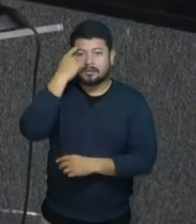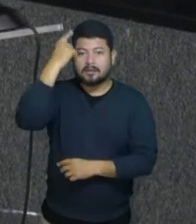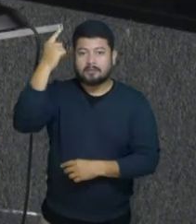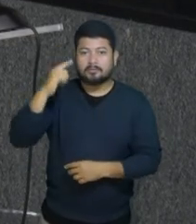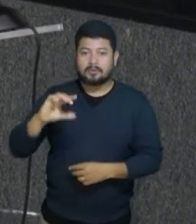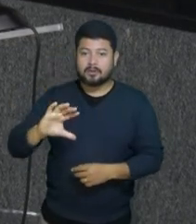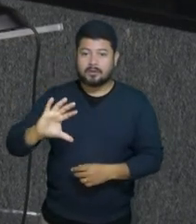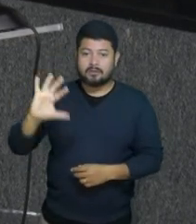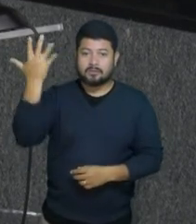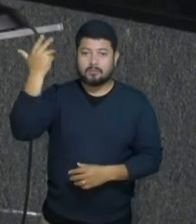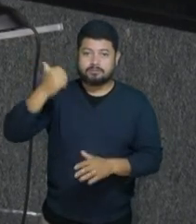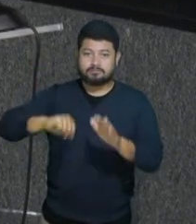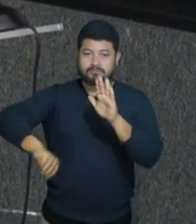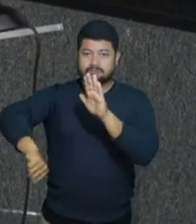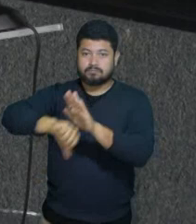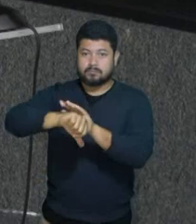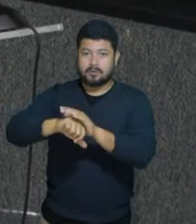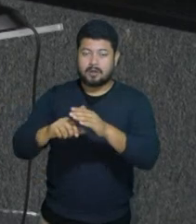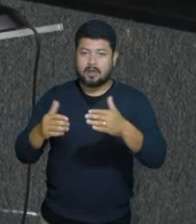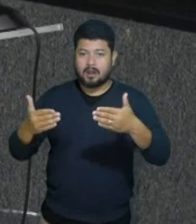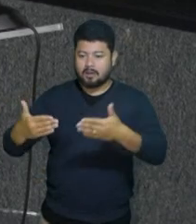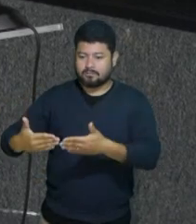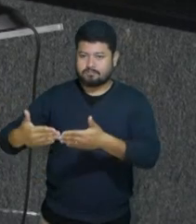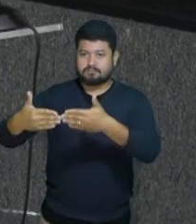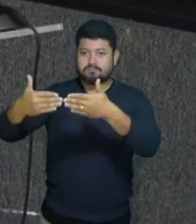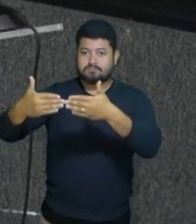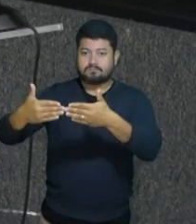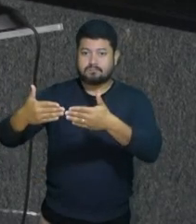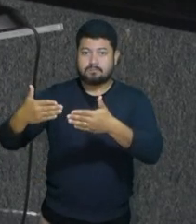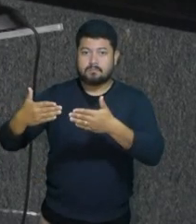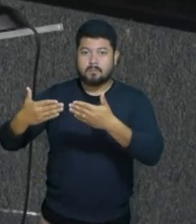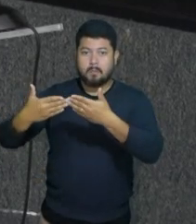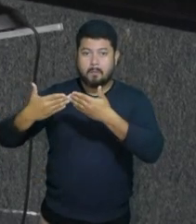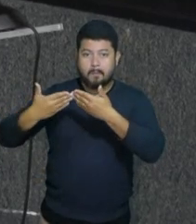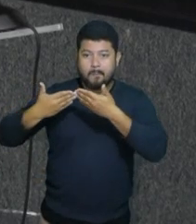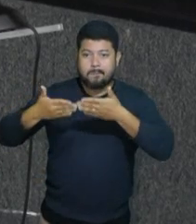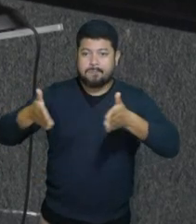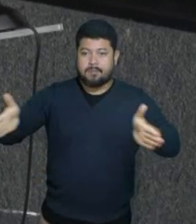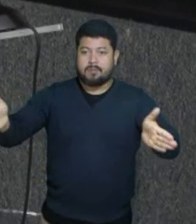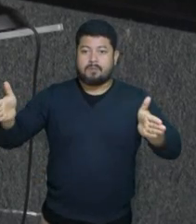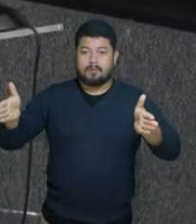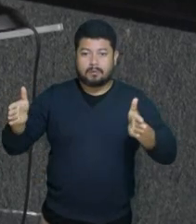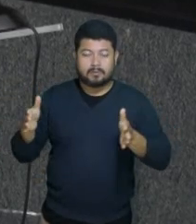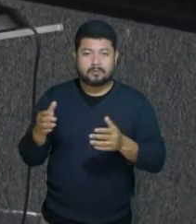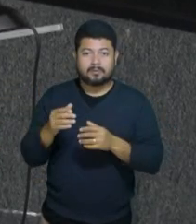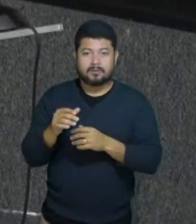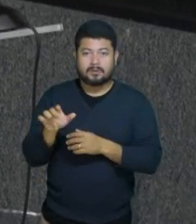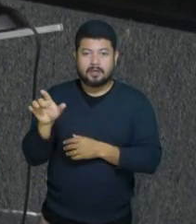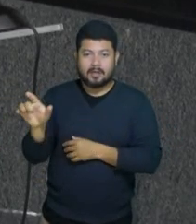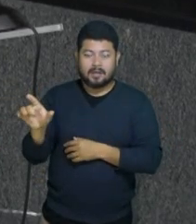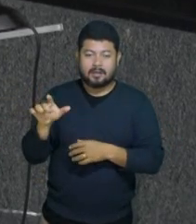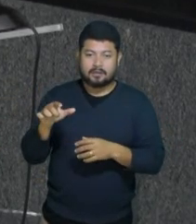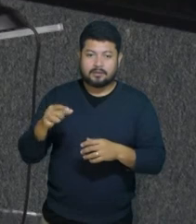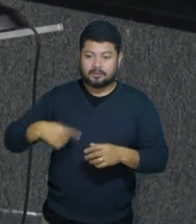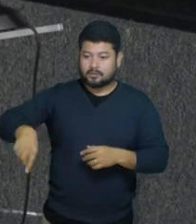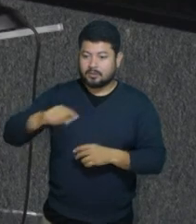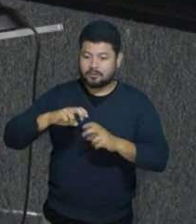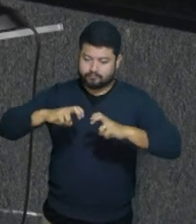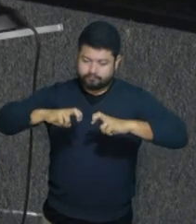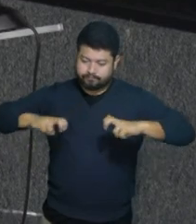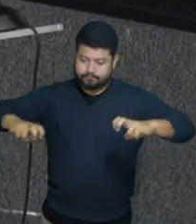crime ambiental da barragem, né, que aconteceu lá no Parque das Dunas. E a gente vai fazer uma roda de